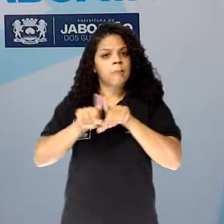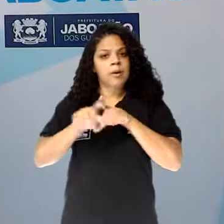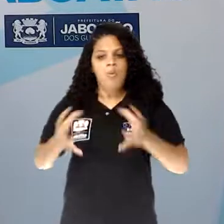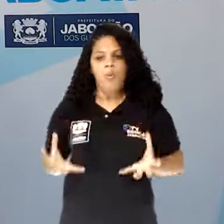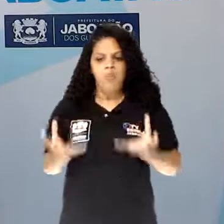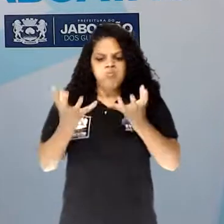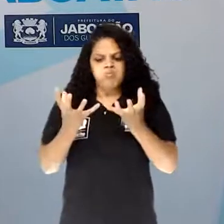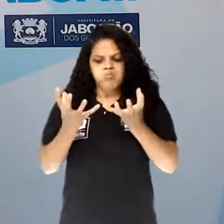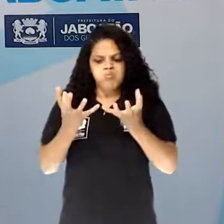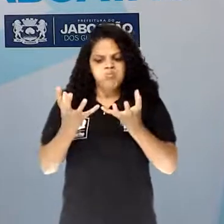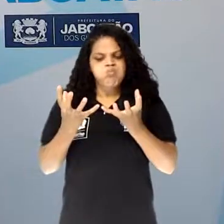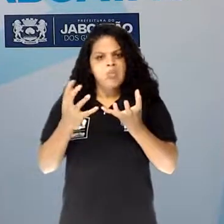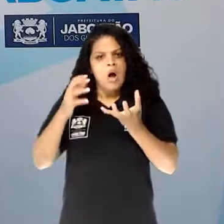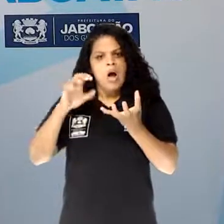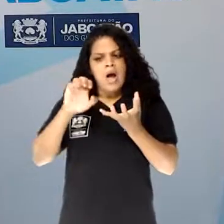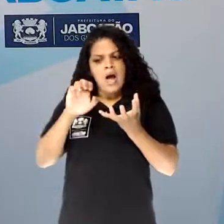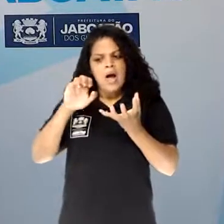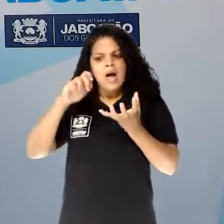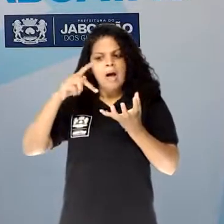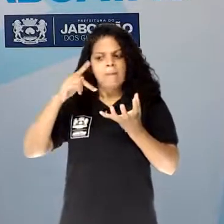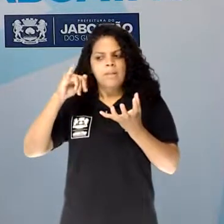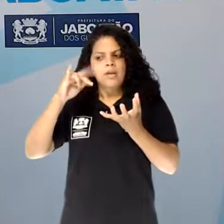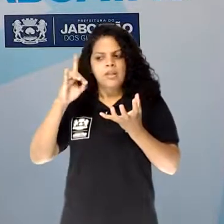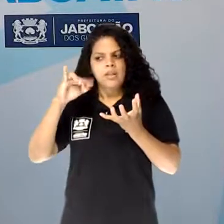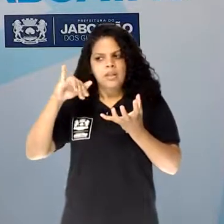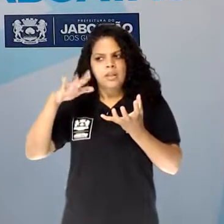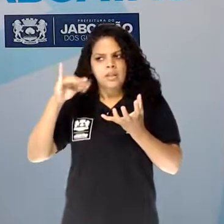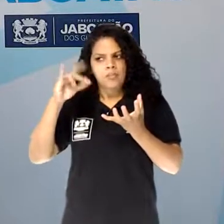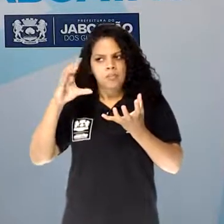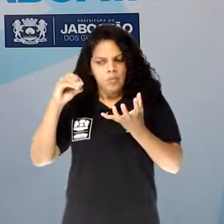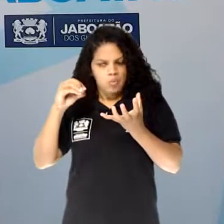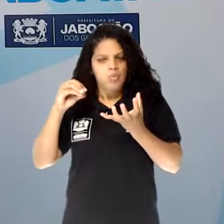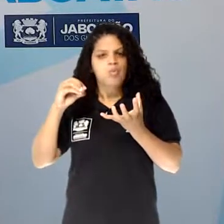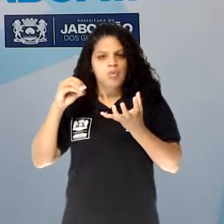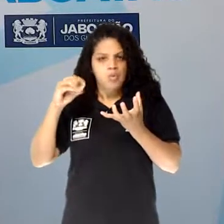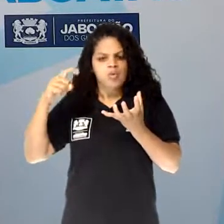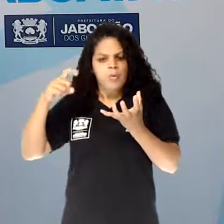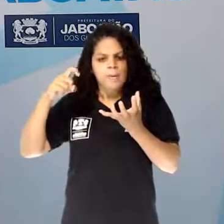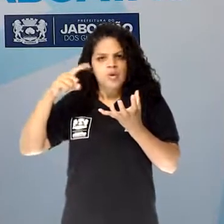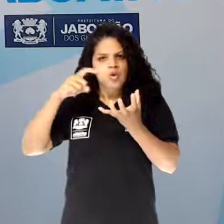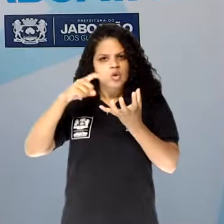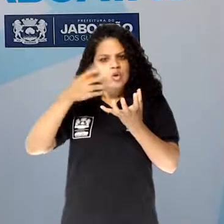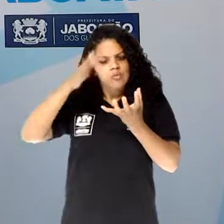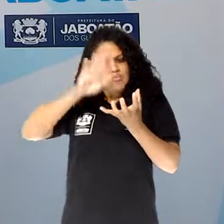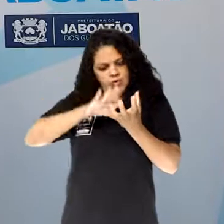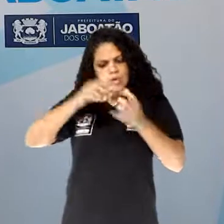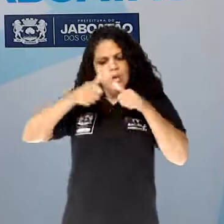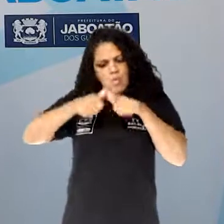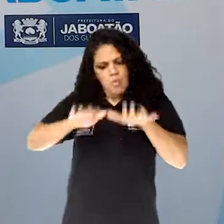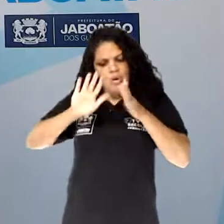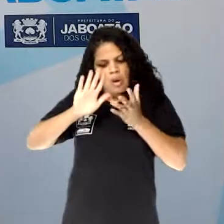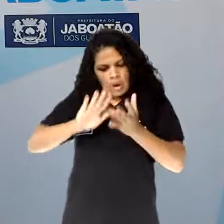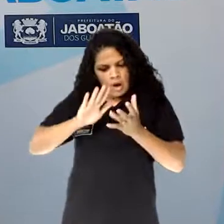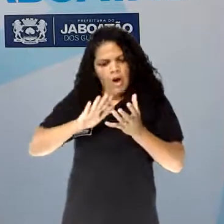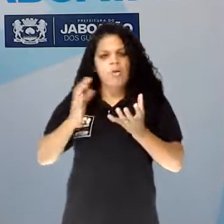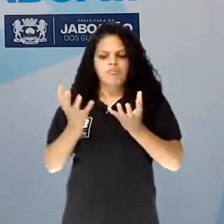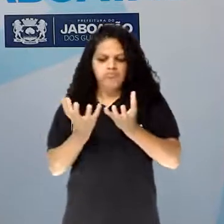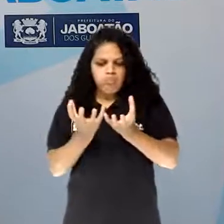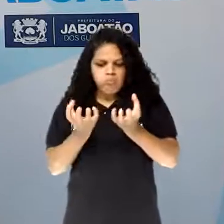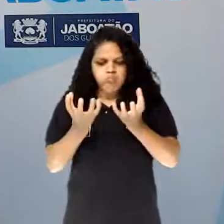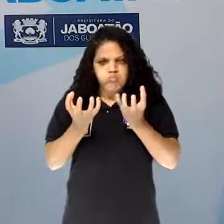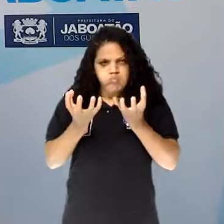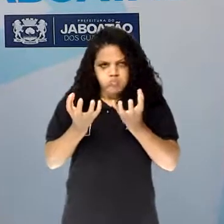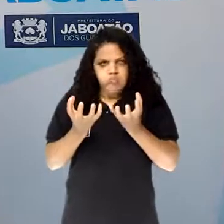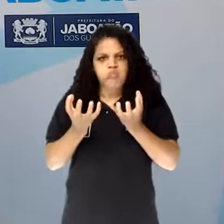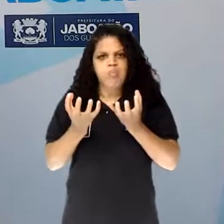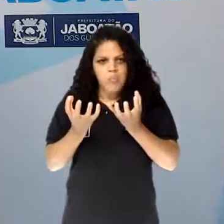epidídimo. Esse epidídimo armazena os espermatozoides e maturam esses espermatozoides. É ali no epidídimo que